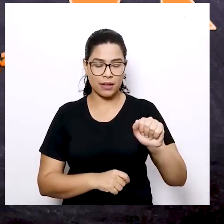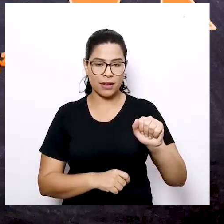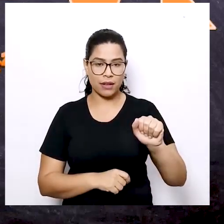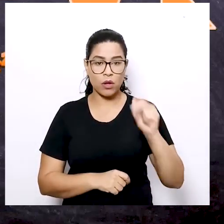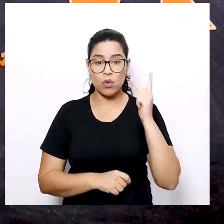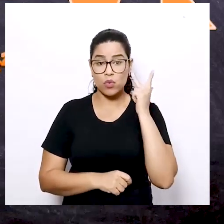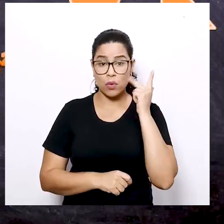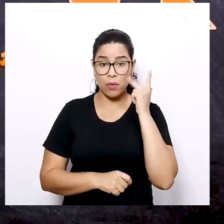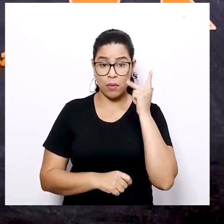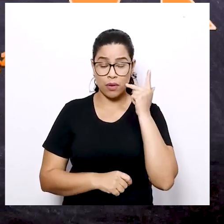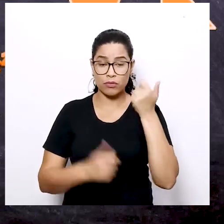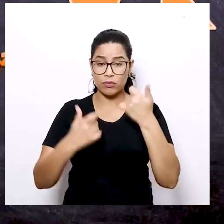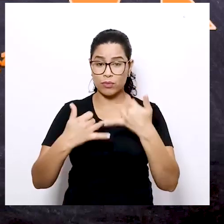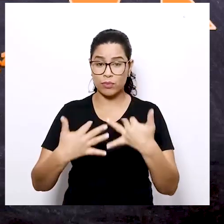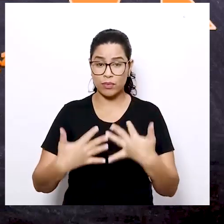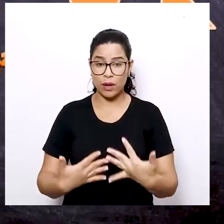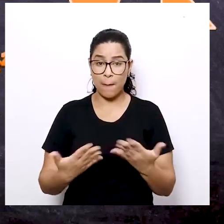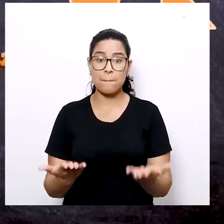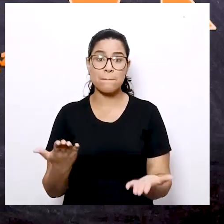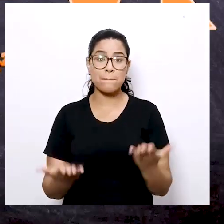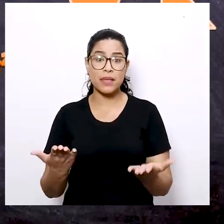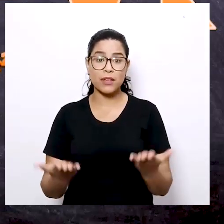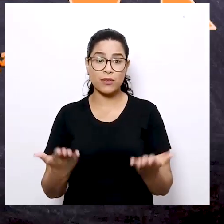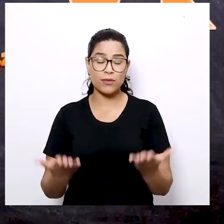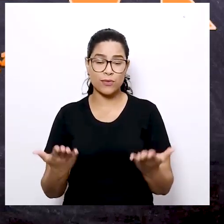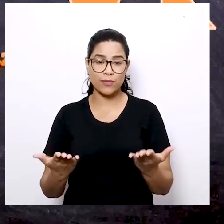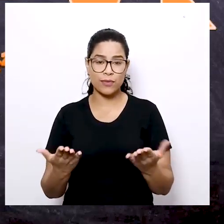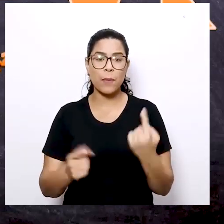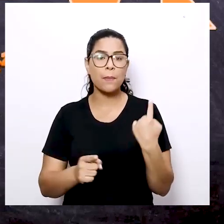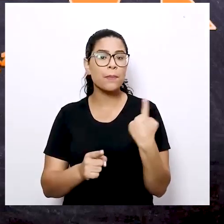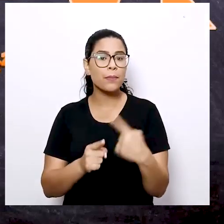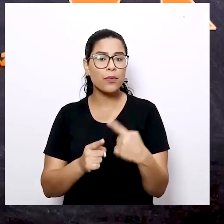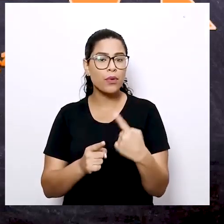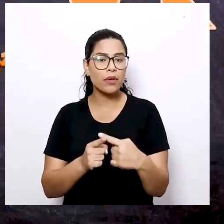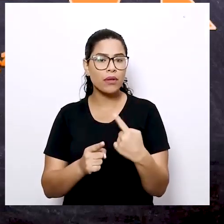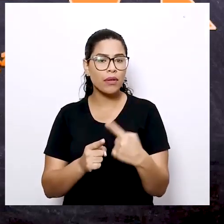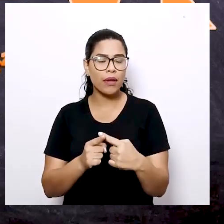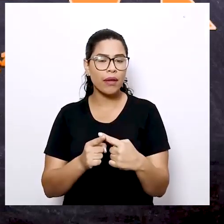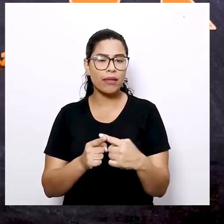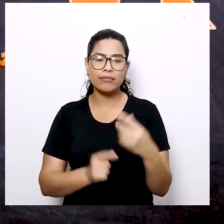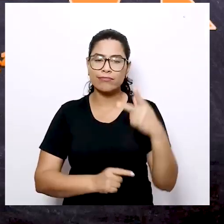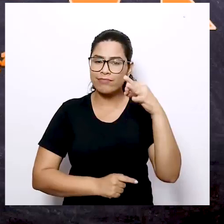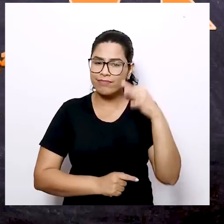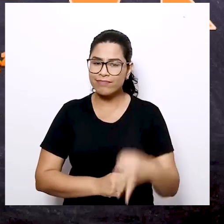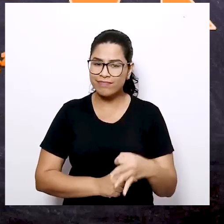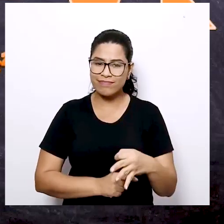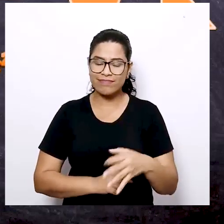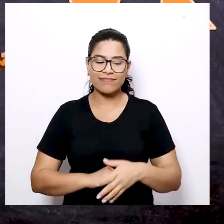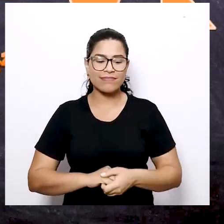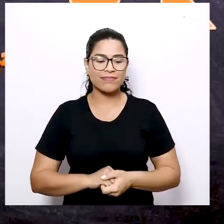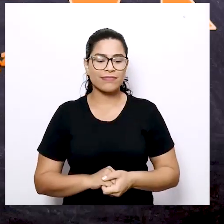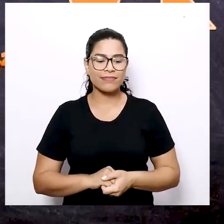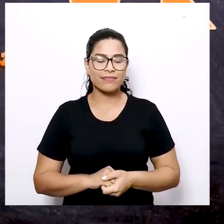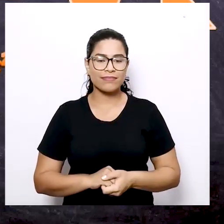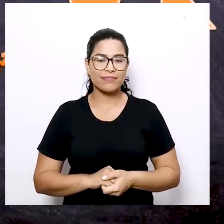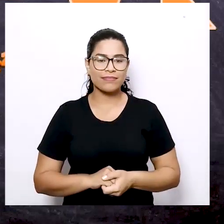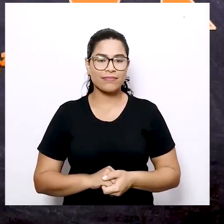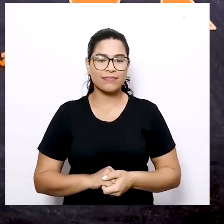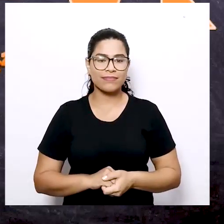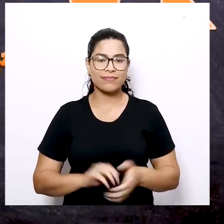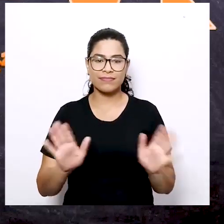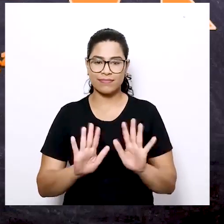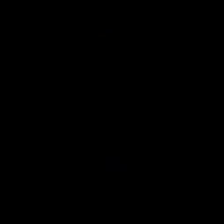gente normalmente fala peso, e vamos entender por que que não é muito certo. Nos